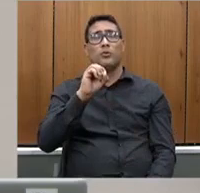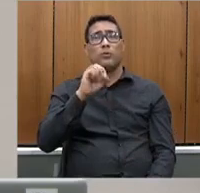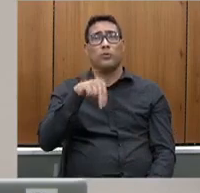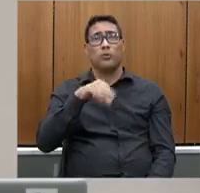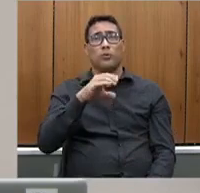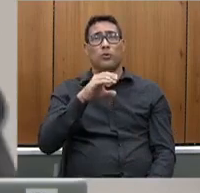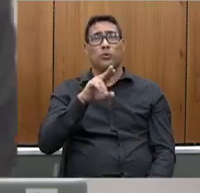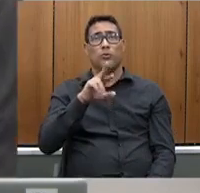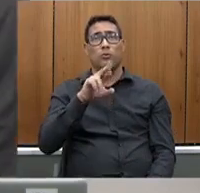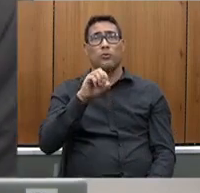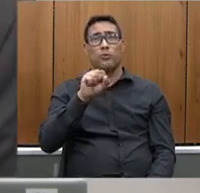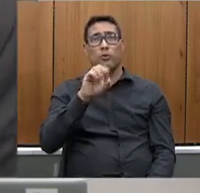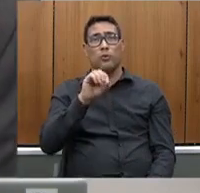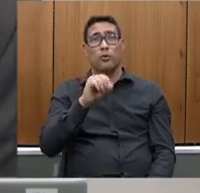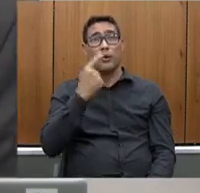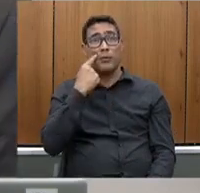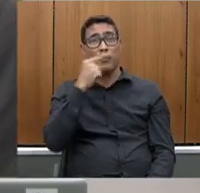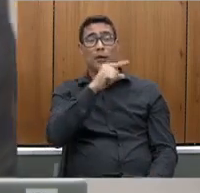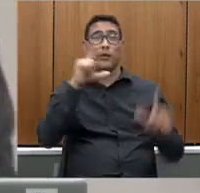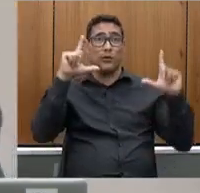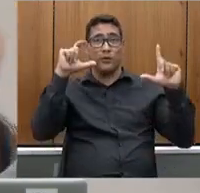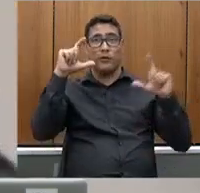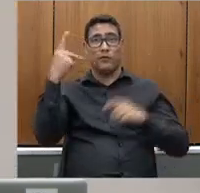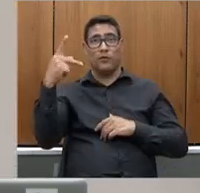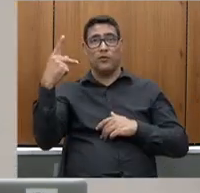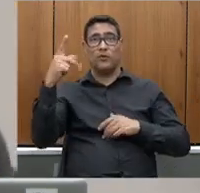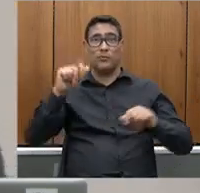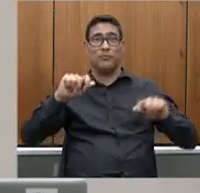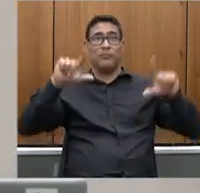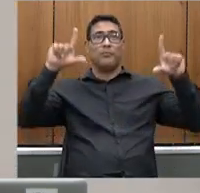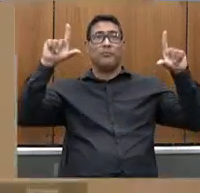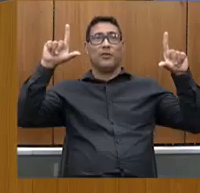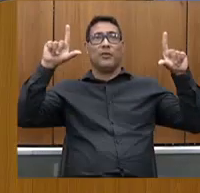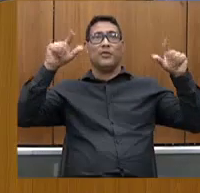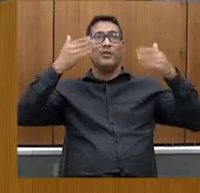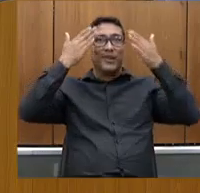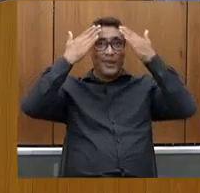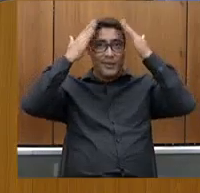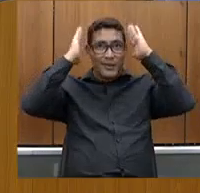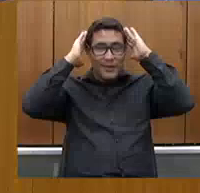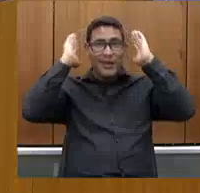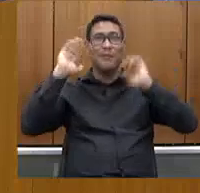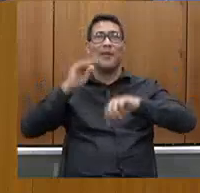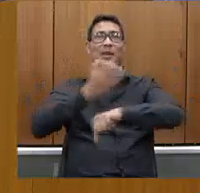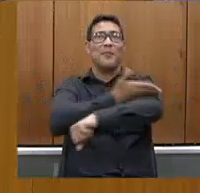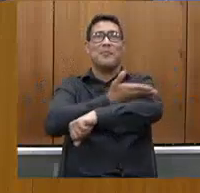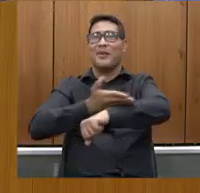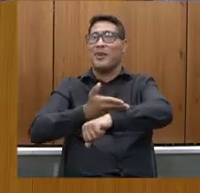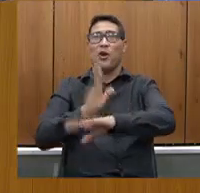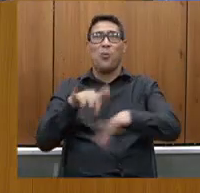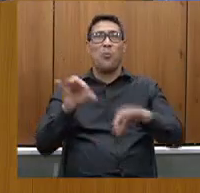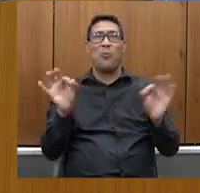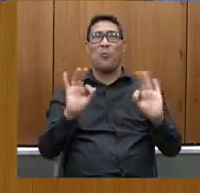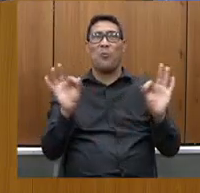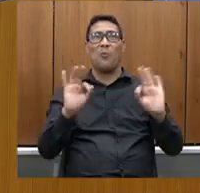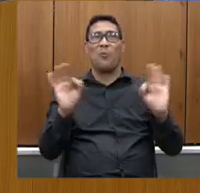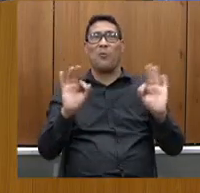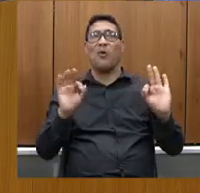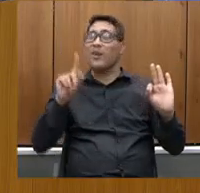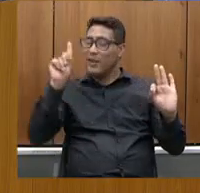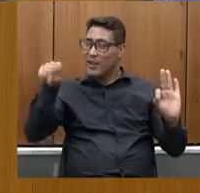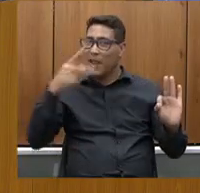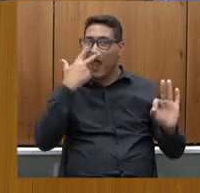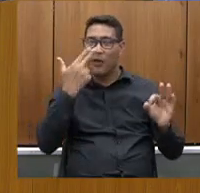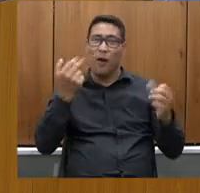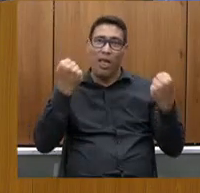quem pega a o senhor no início do comando né não tinha estante de cabelo branco se é o peso né